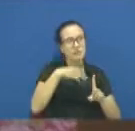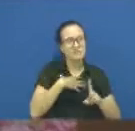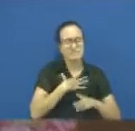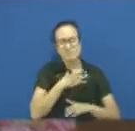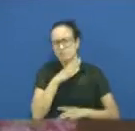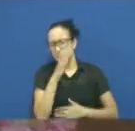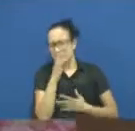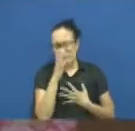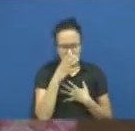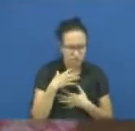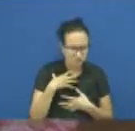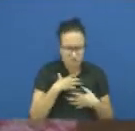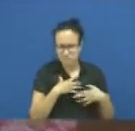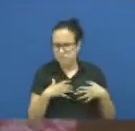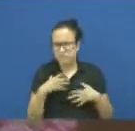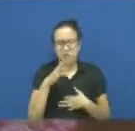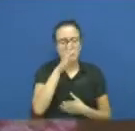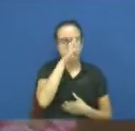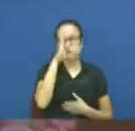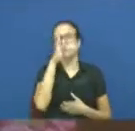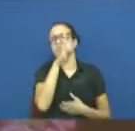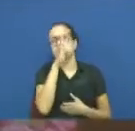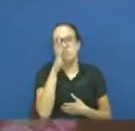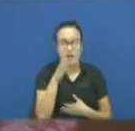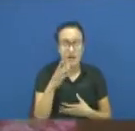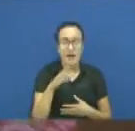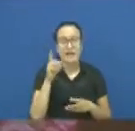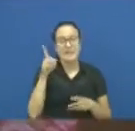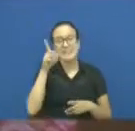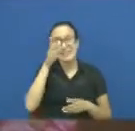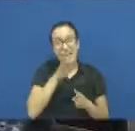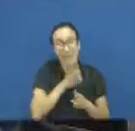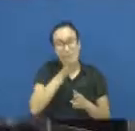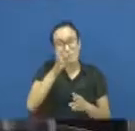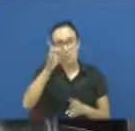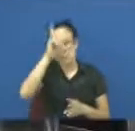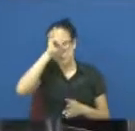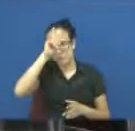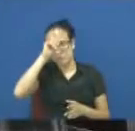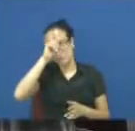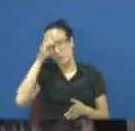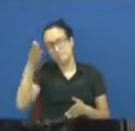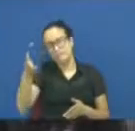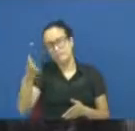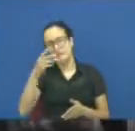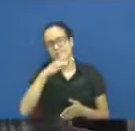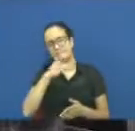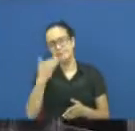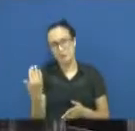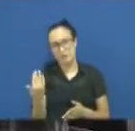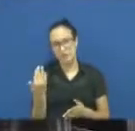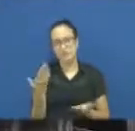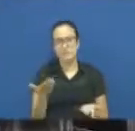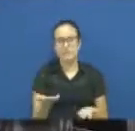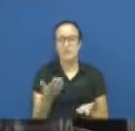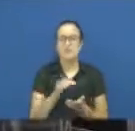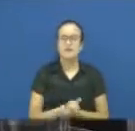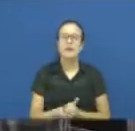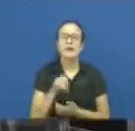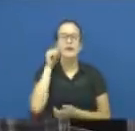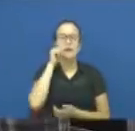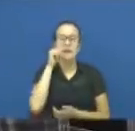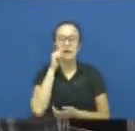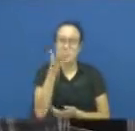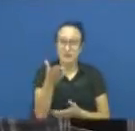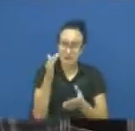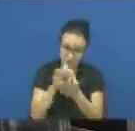passar mal e foi para o hospital. Depois, lá no hospital, infelizmente, veio a falecer. Então, Dona Maria, familiares,